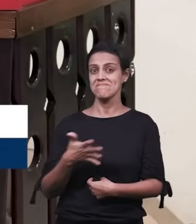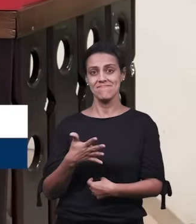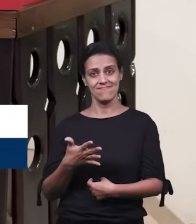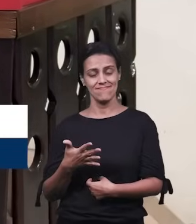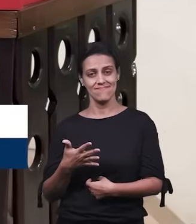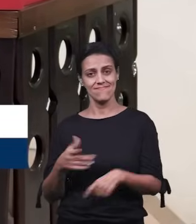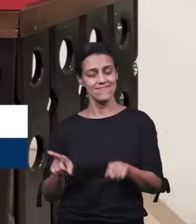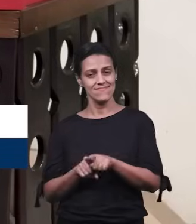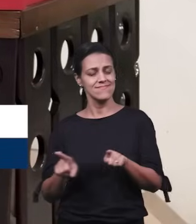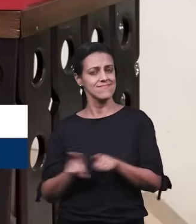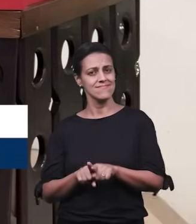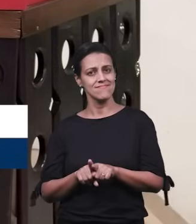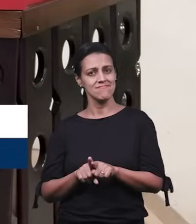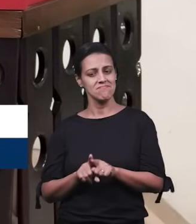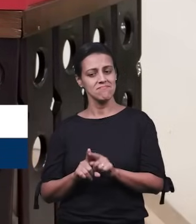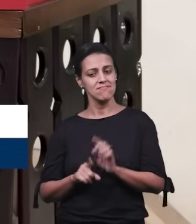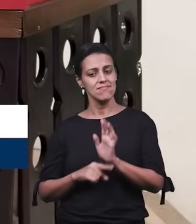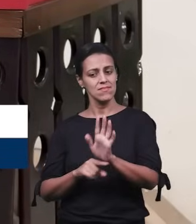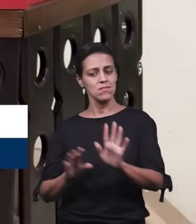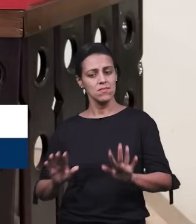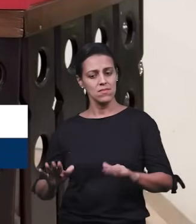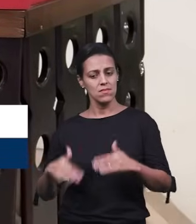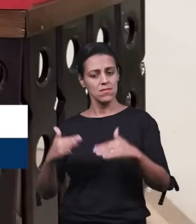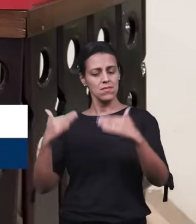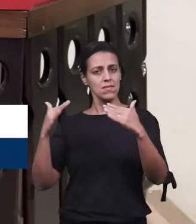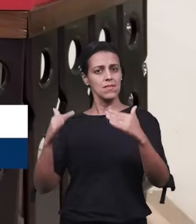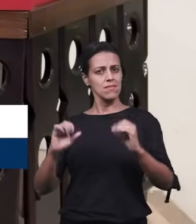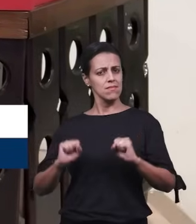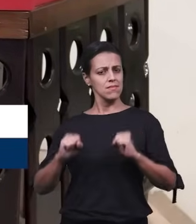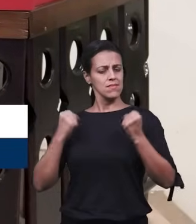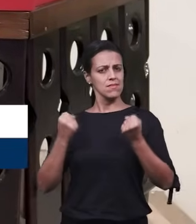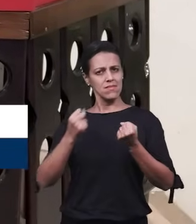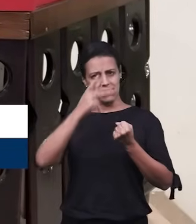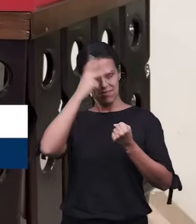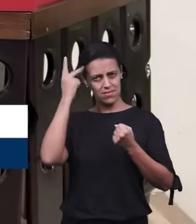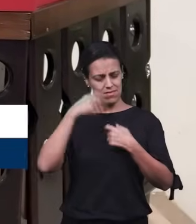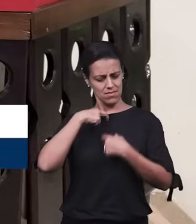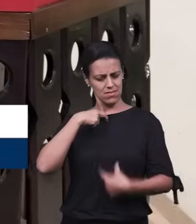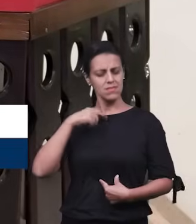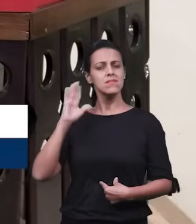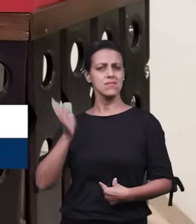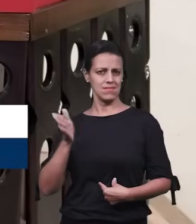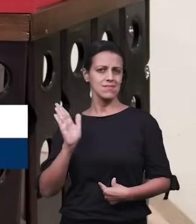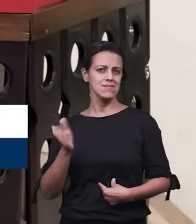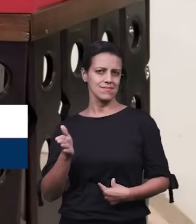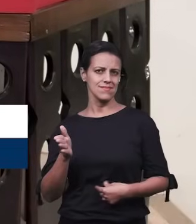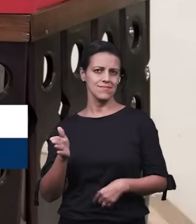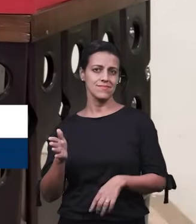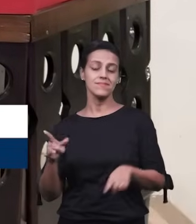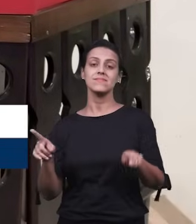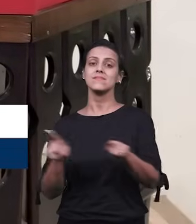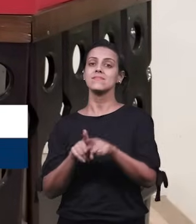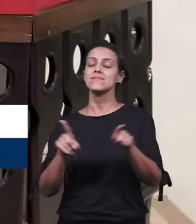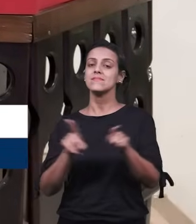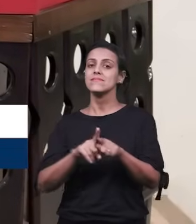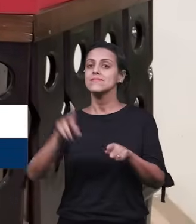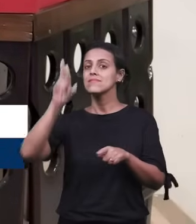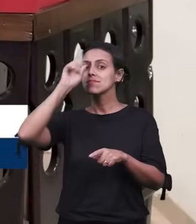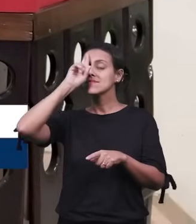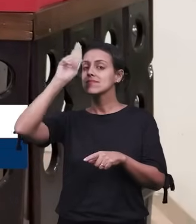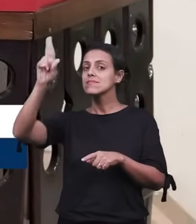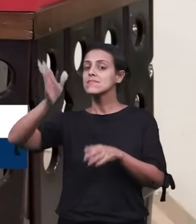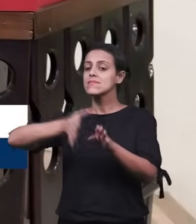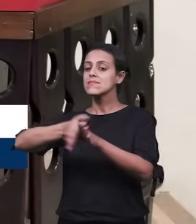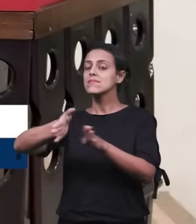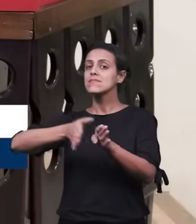novos obreiros e o fortalecimento dos que já exercem a função na igreja local. Muito bem. E por orientação